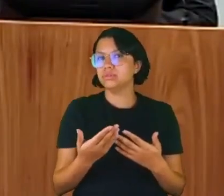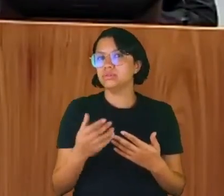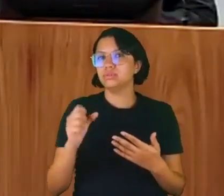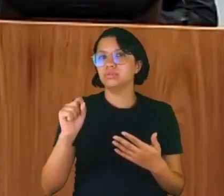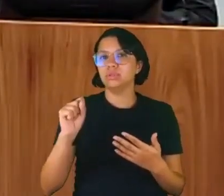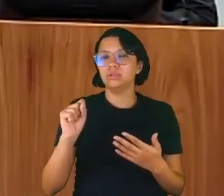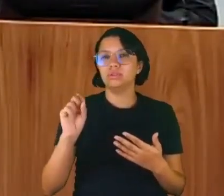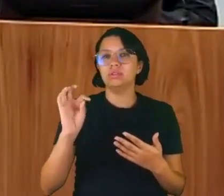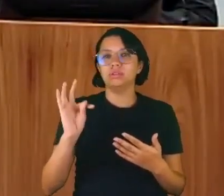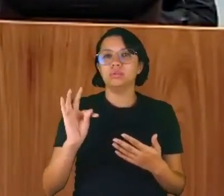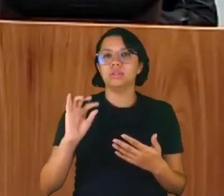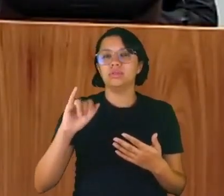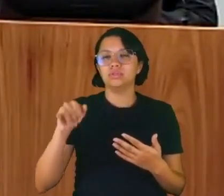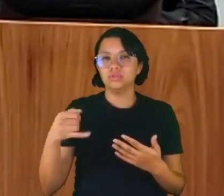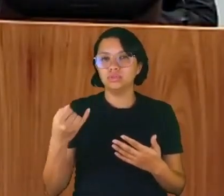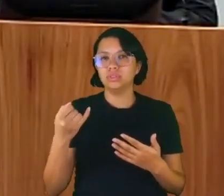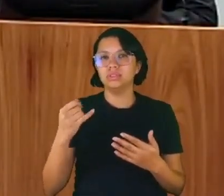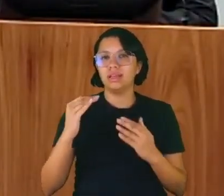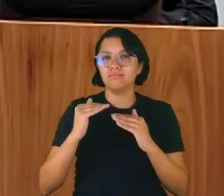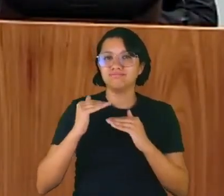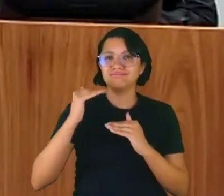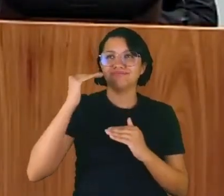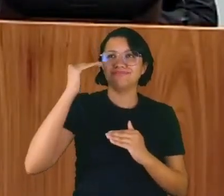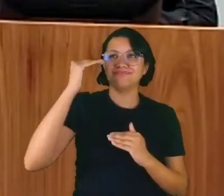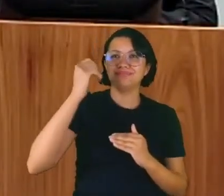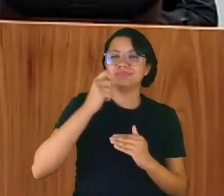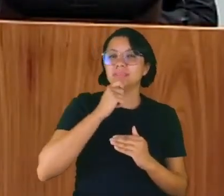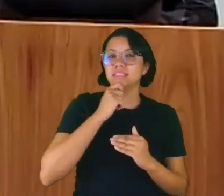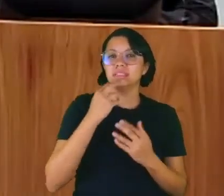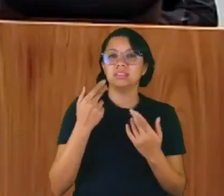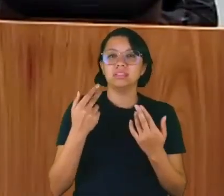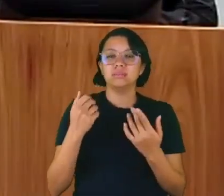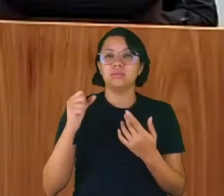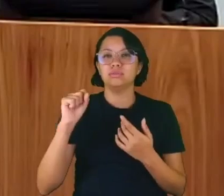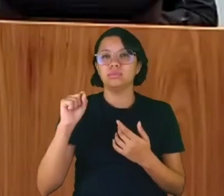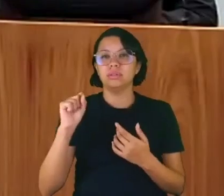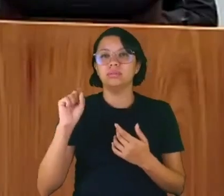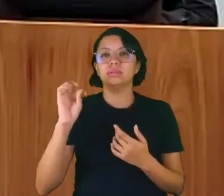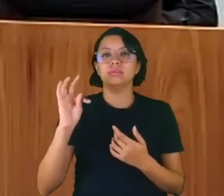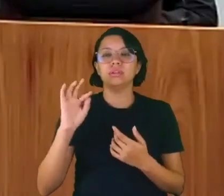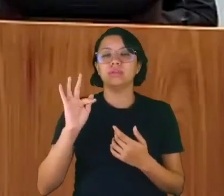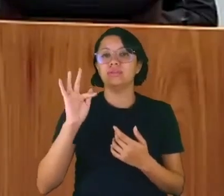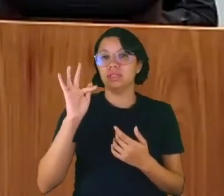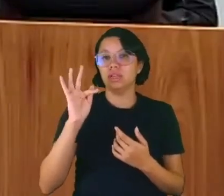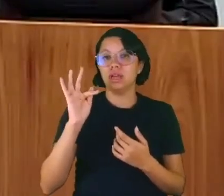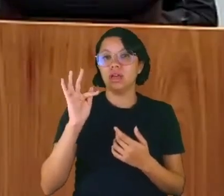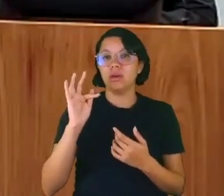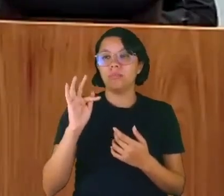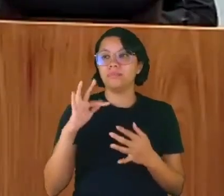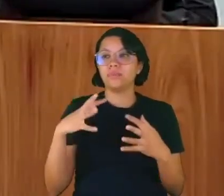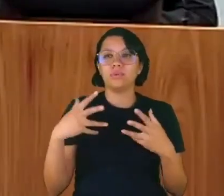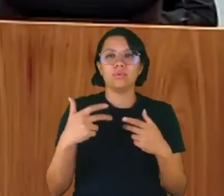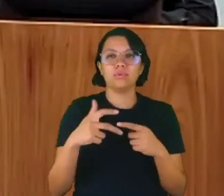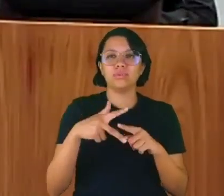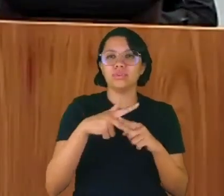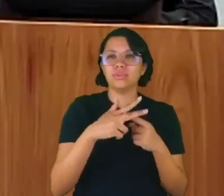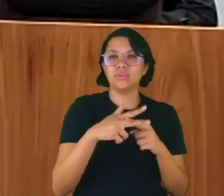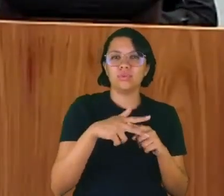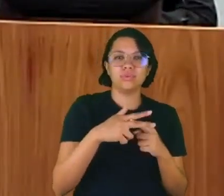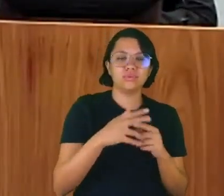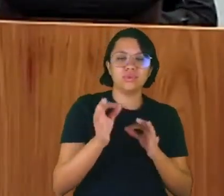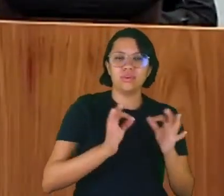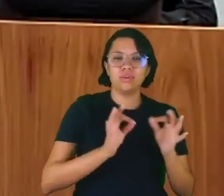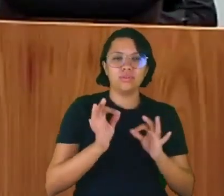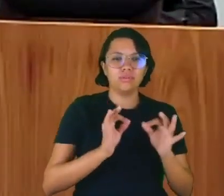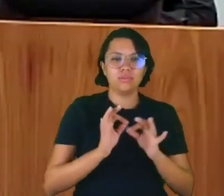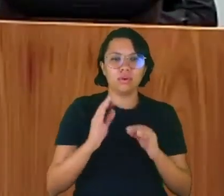Tribunal de Justiça é extremamente elevada, e assim como no Supremo Tribunal Federal, a despeito de todas as reformas processuais que foram